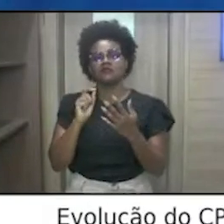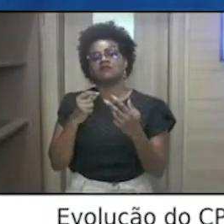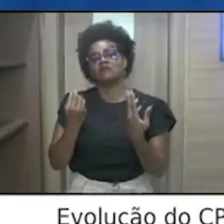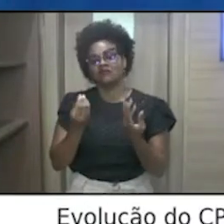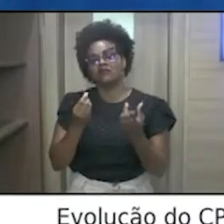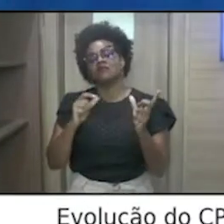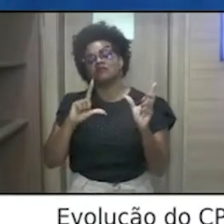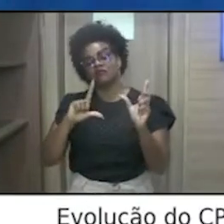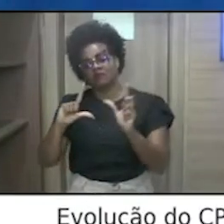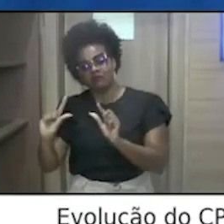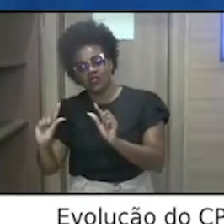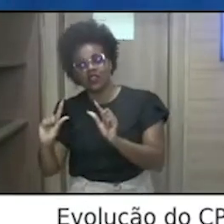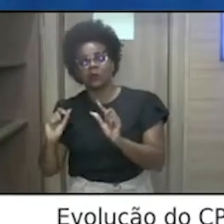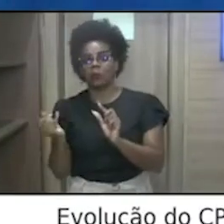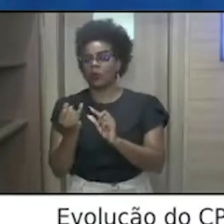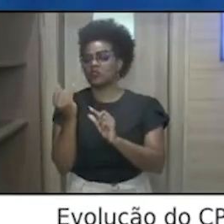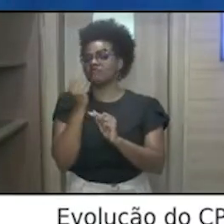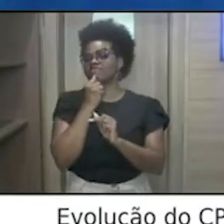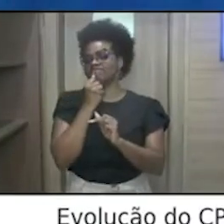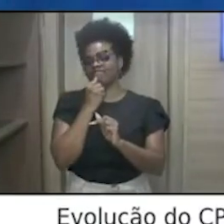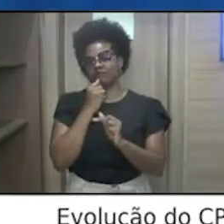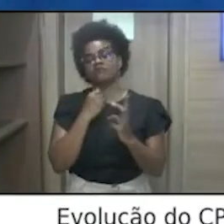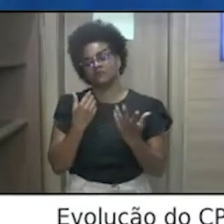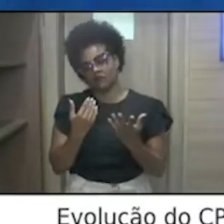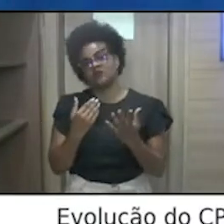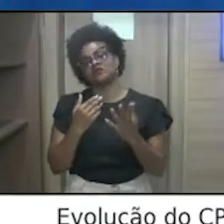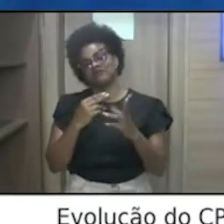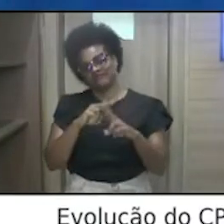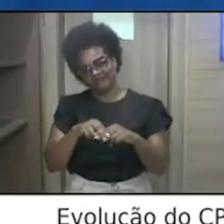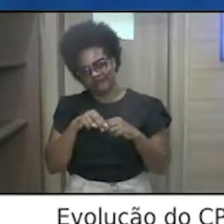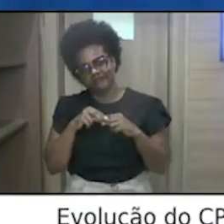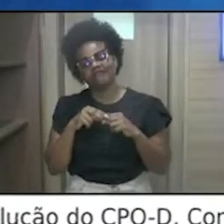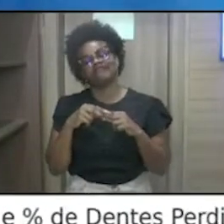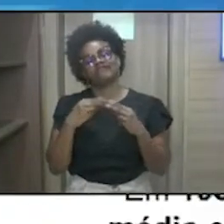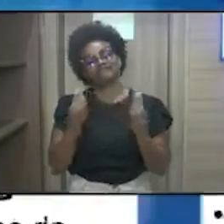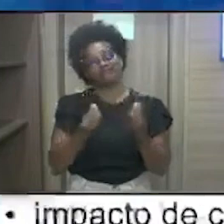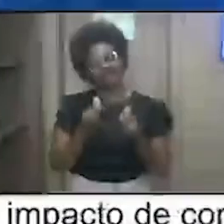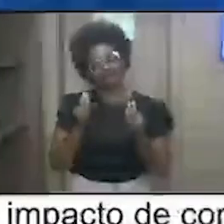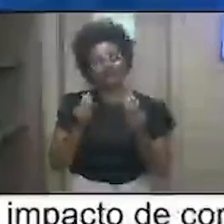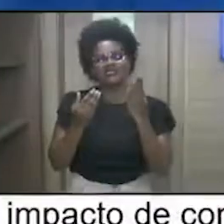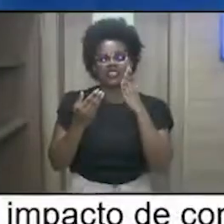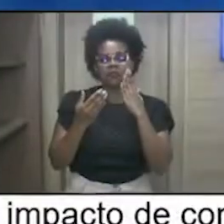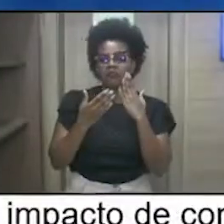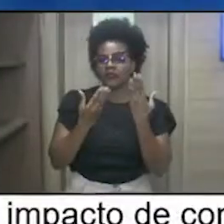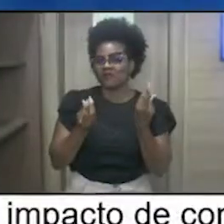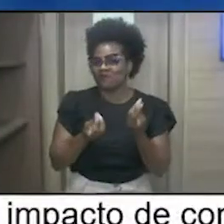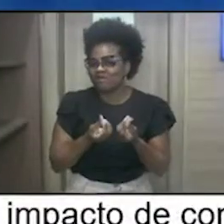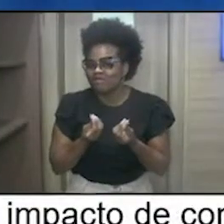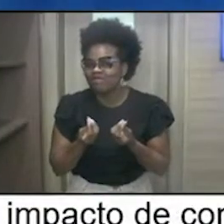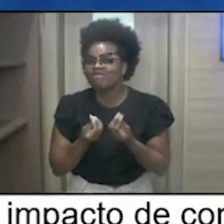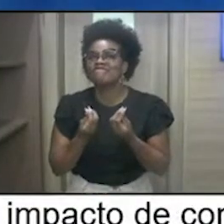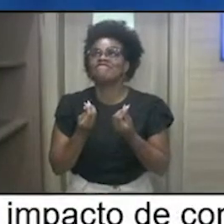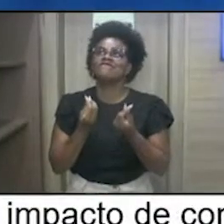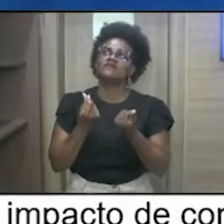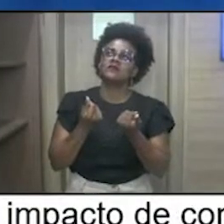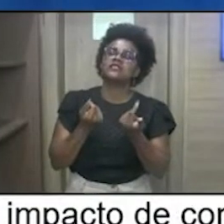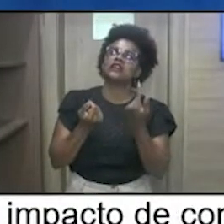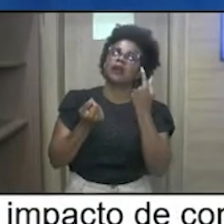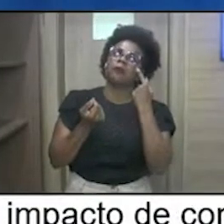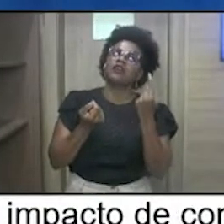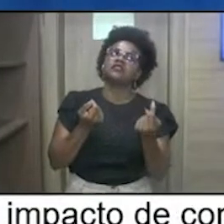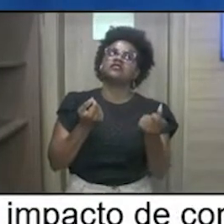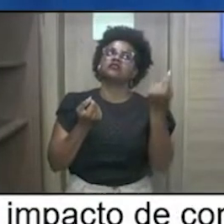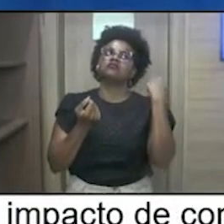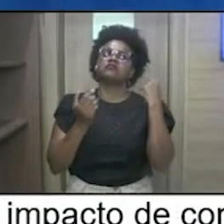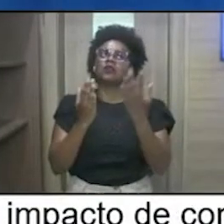de redução, mas ela não é tão importante. Então, portanto, não é uma geração perdida como se pensava entre